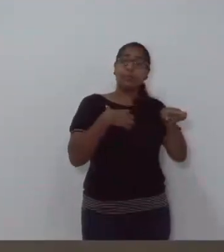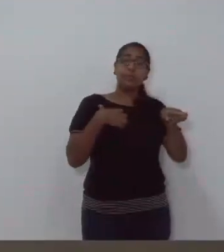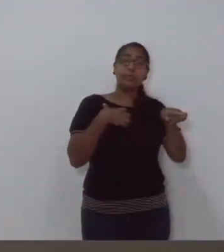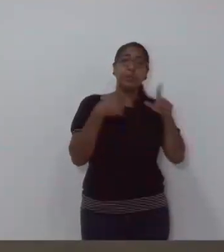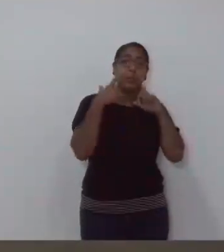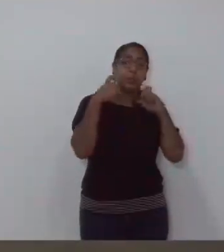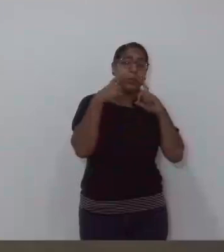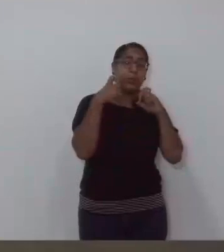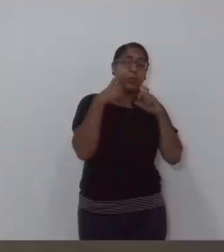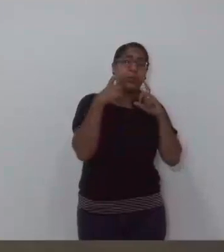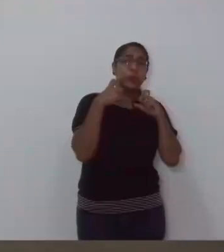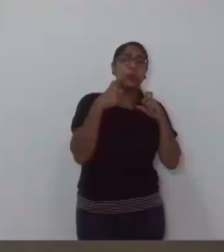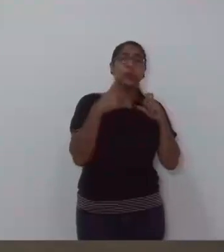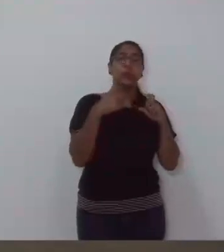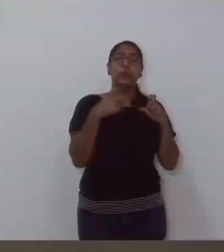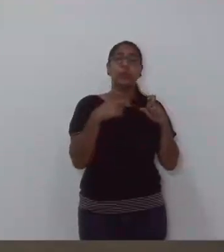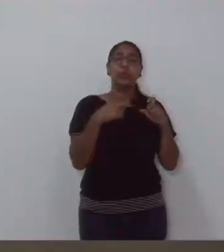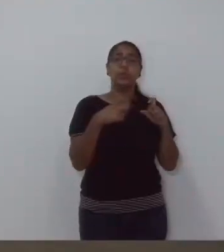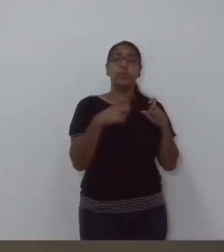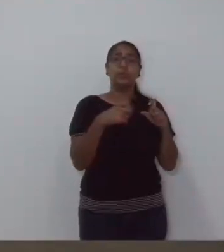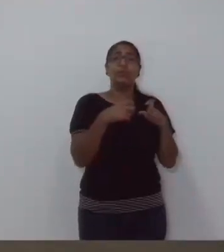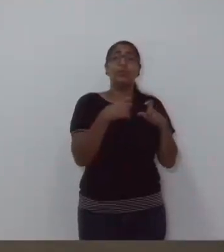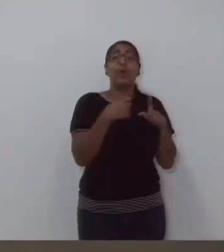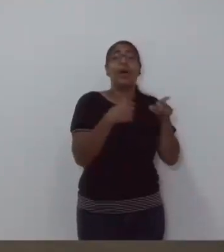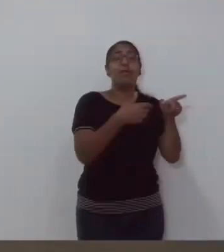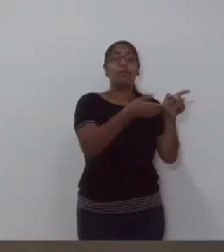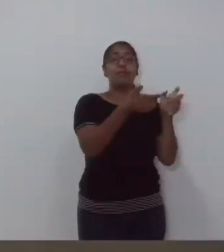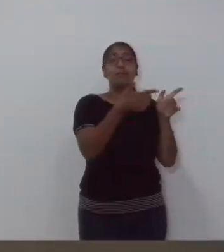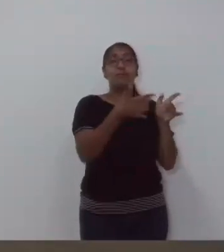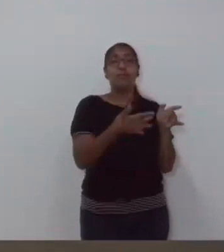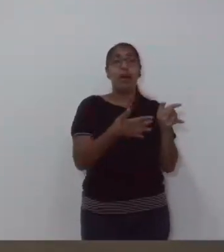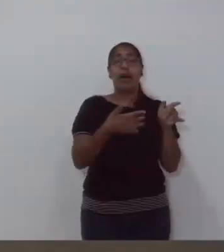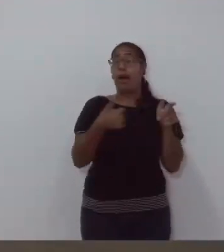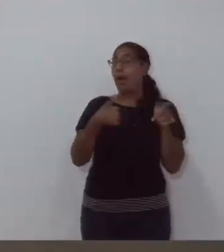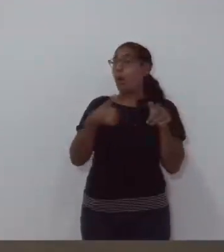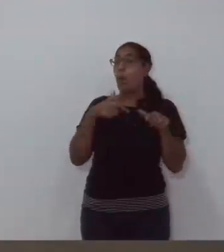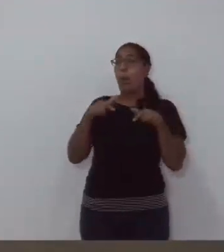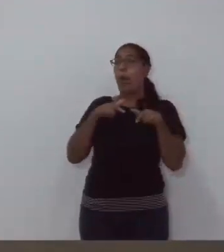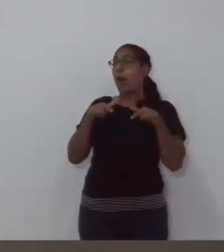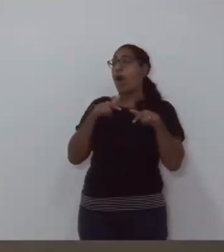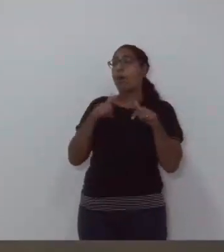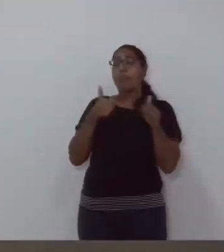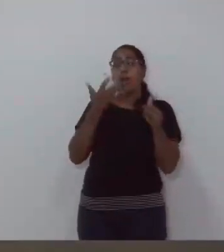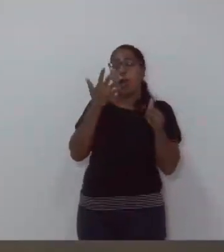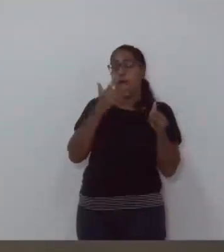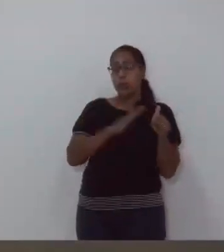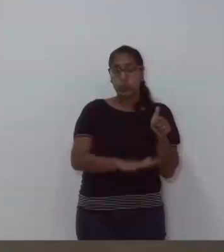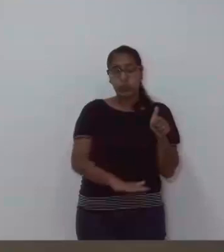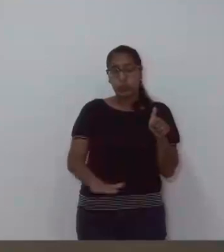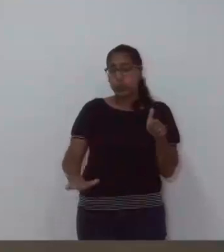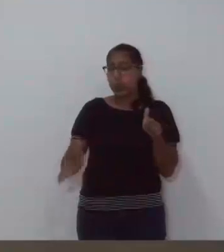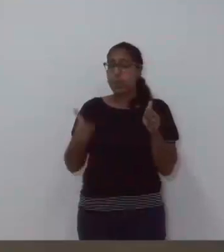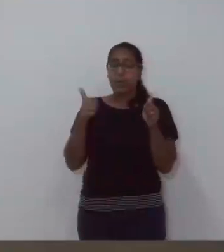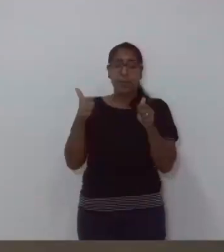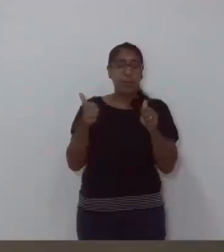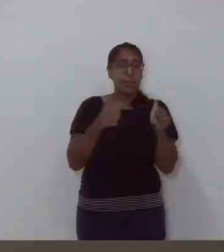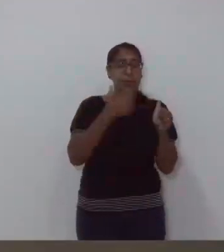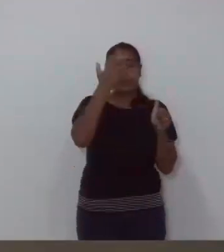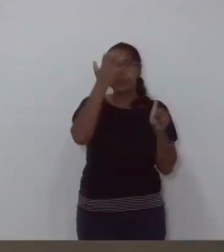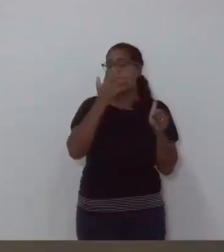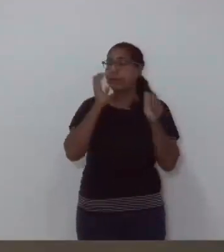emocionada e chorando, falando que sempre tratou e trata o seu trabalho, o trabalho com as crianças, com a maior